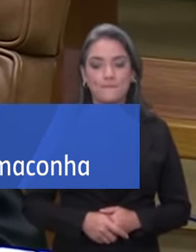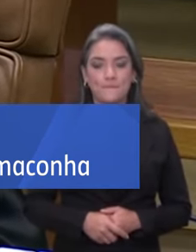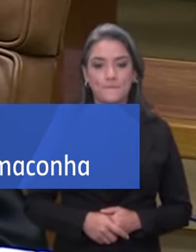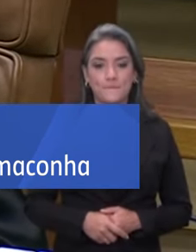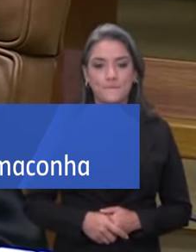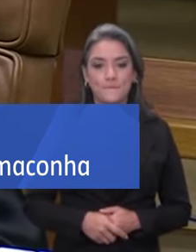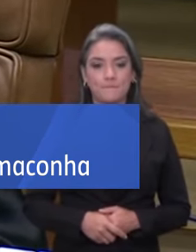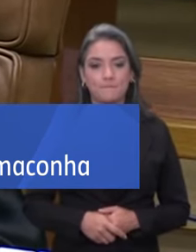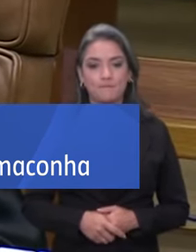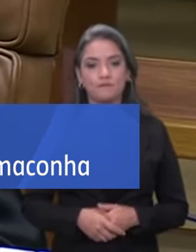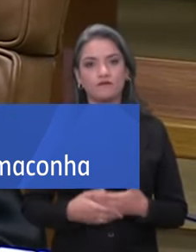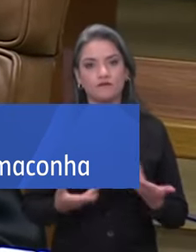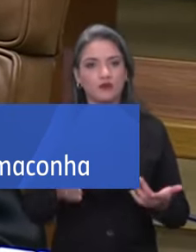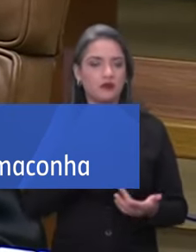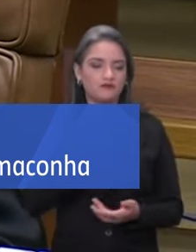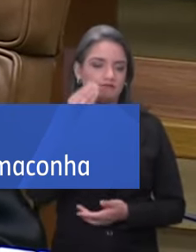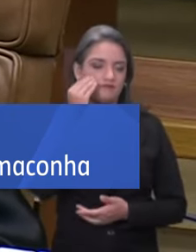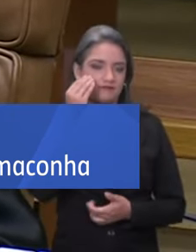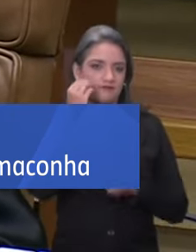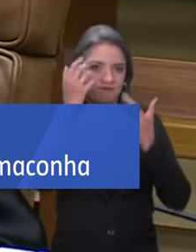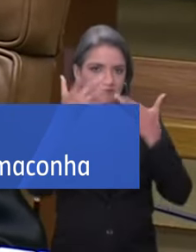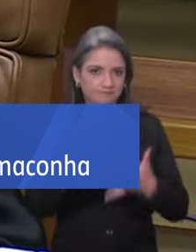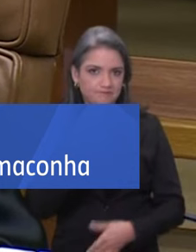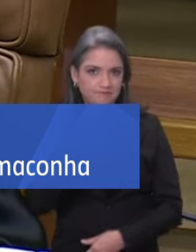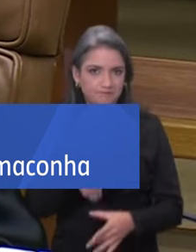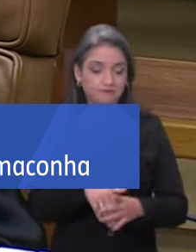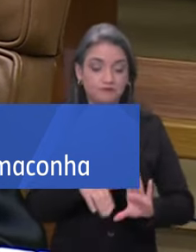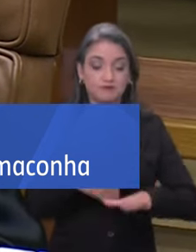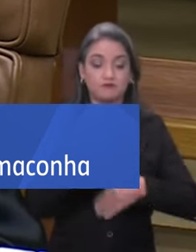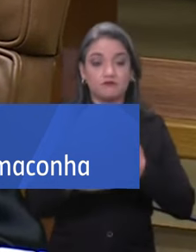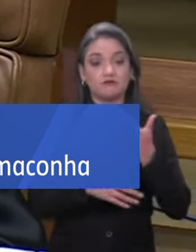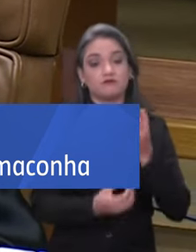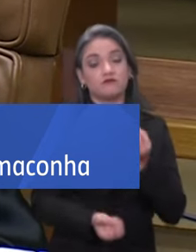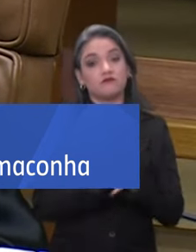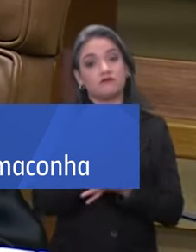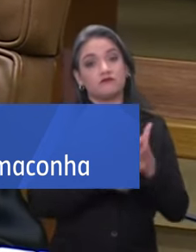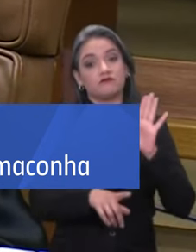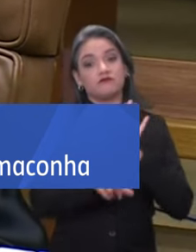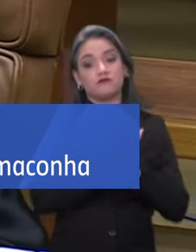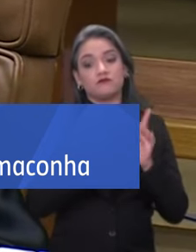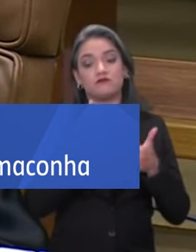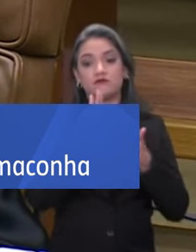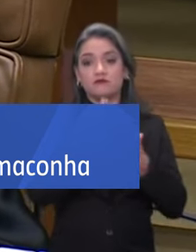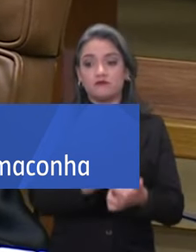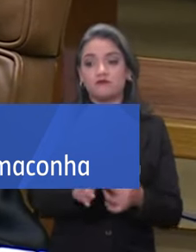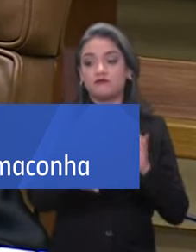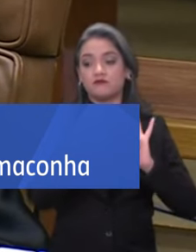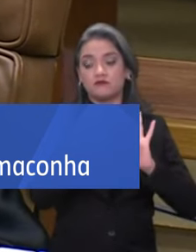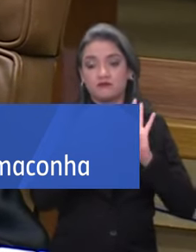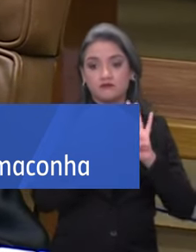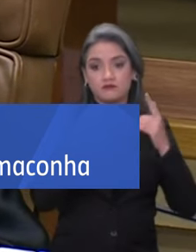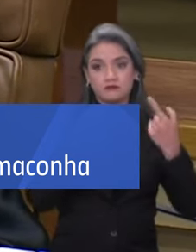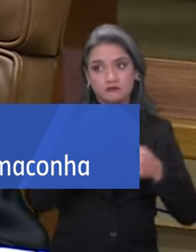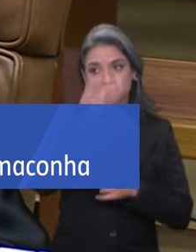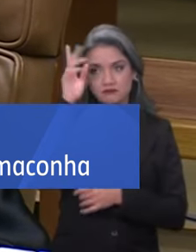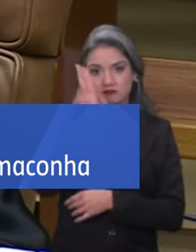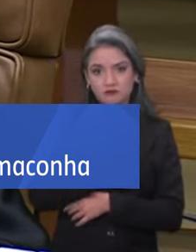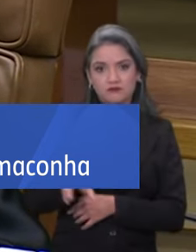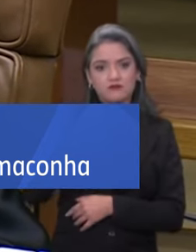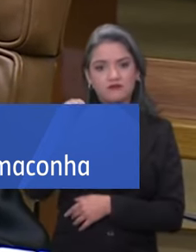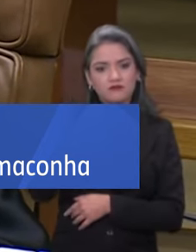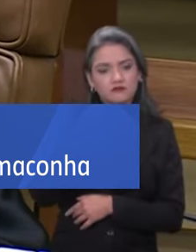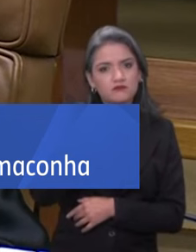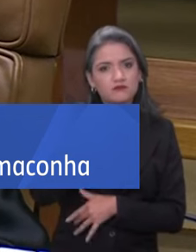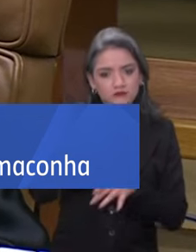Como tentei mostrar no meu voto, o processo de elaboração da lei demonstra que a teleologia da norma reflete a necessidade de tratar os usuários do droga com enfoque